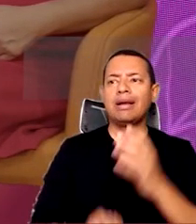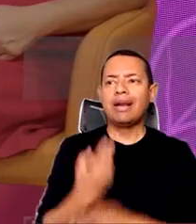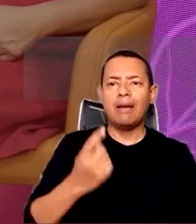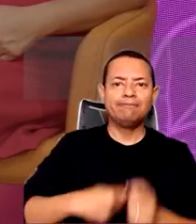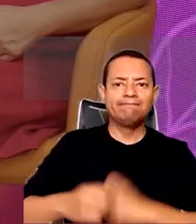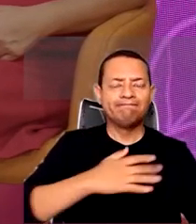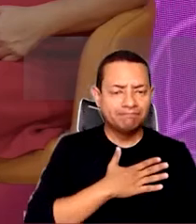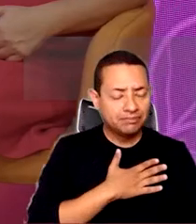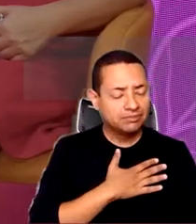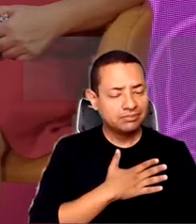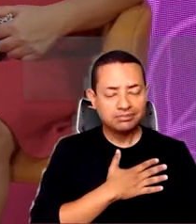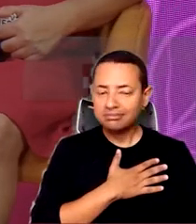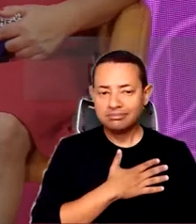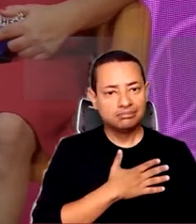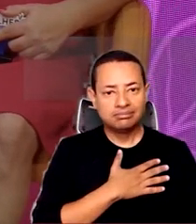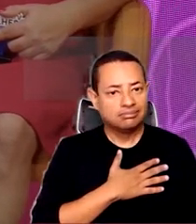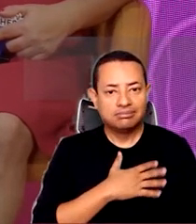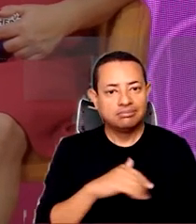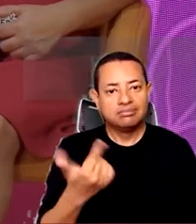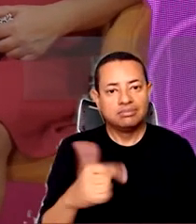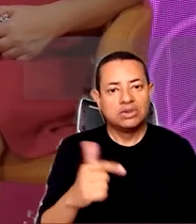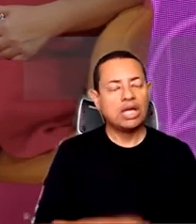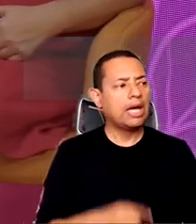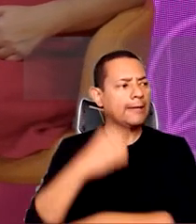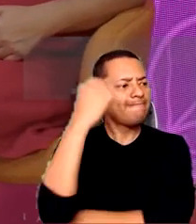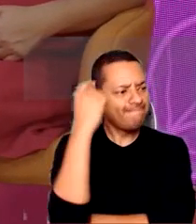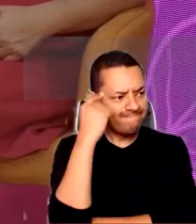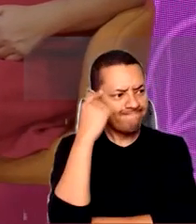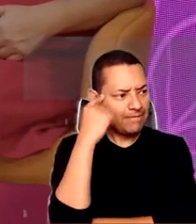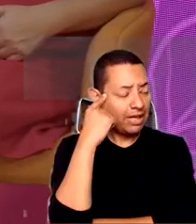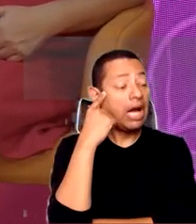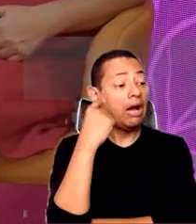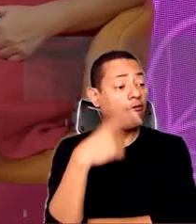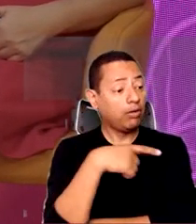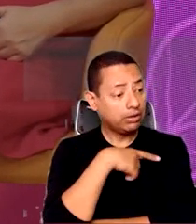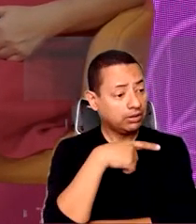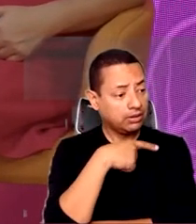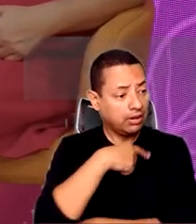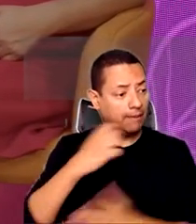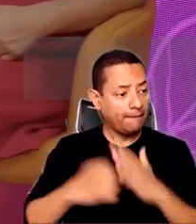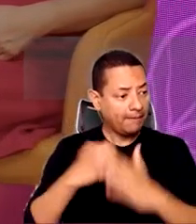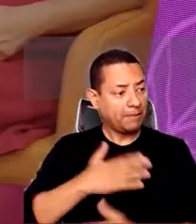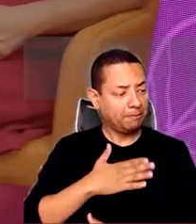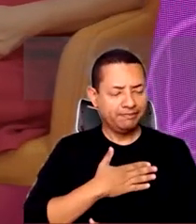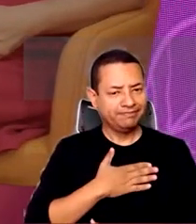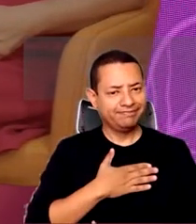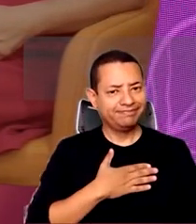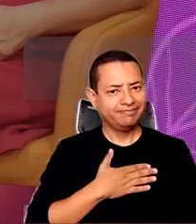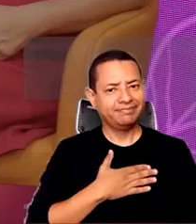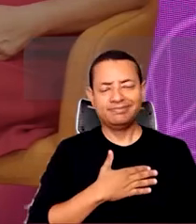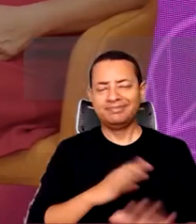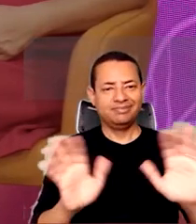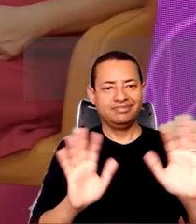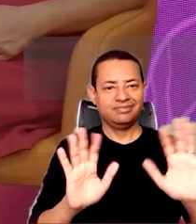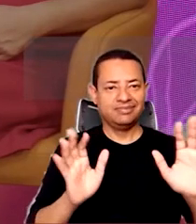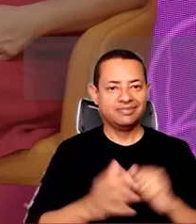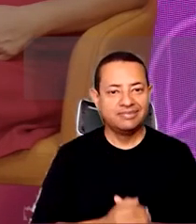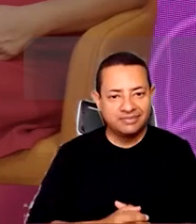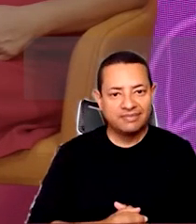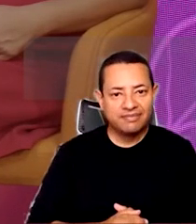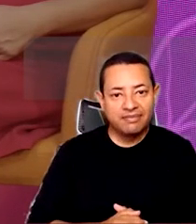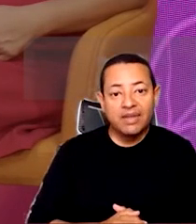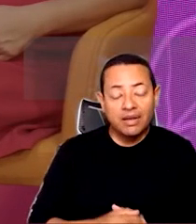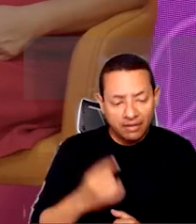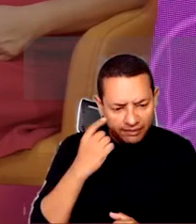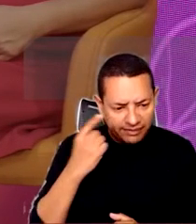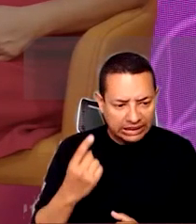eh eu não não tive aquela veia assim Olha vou empreender não eu me vi numa situação muito